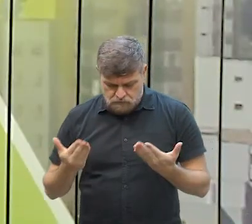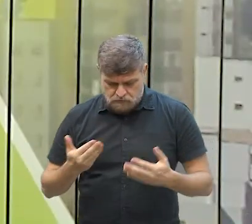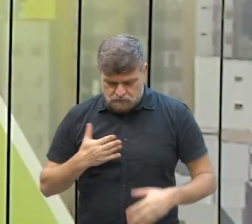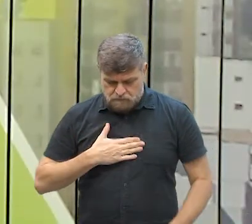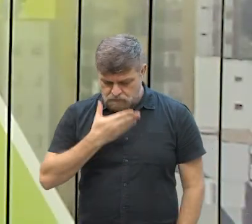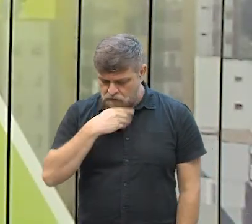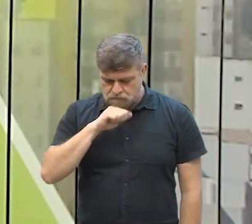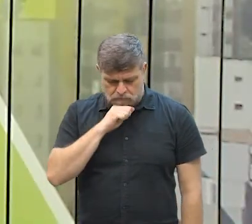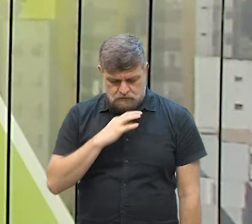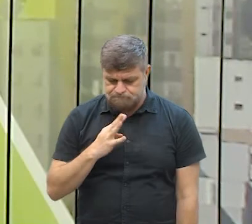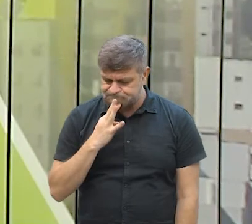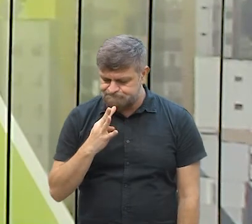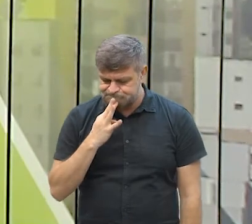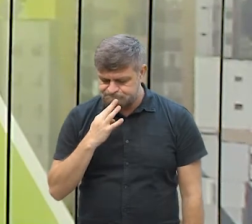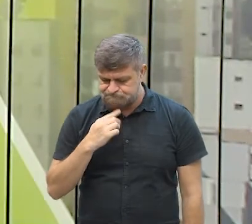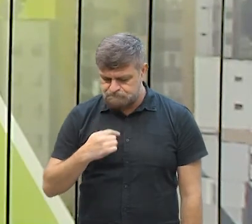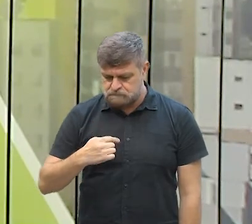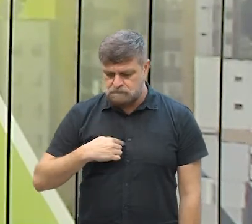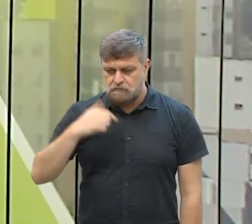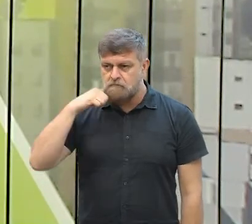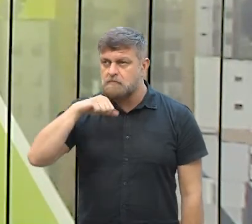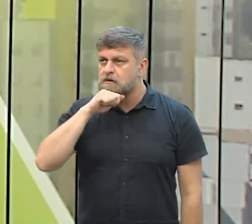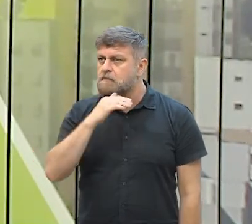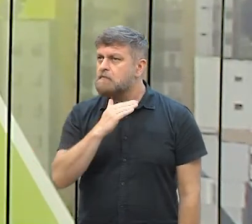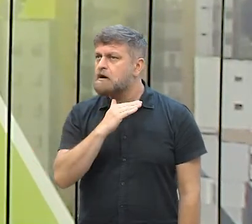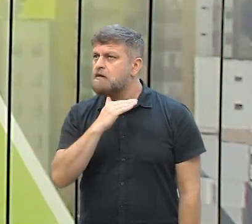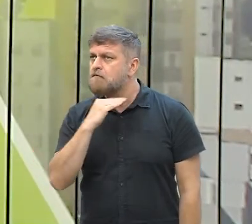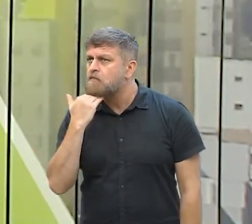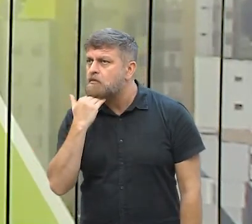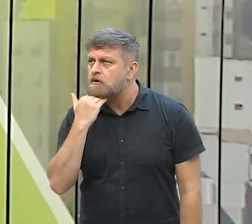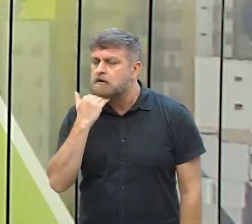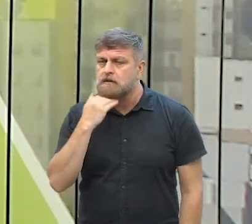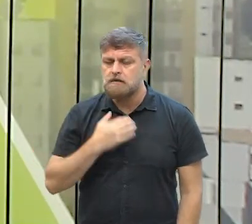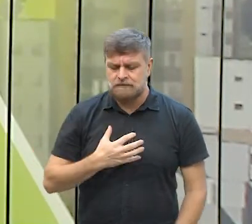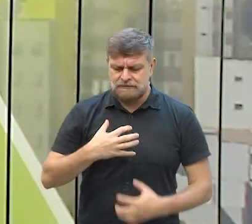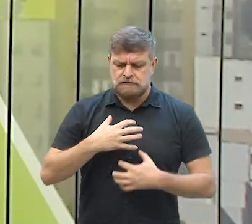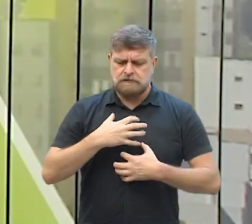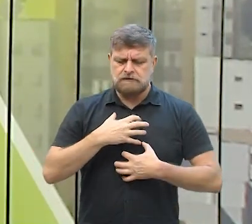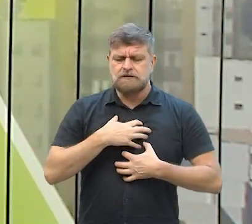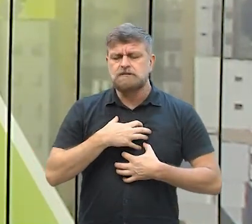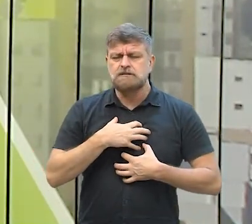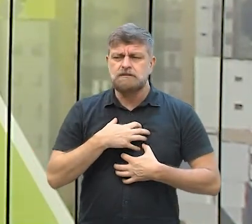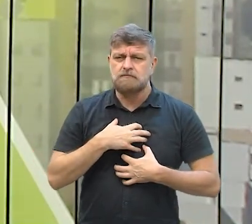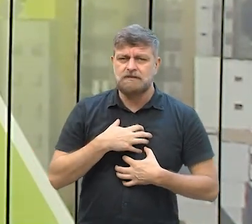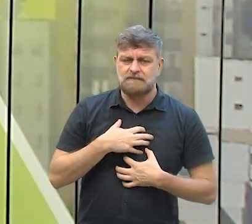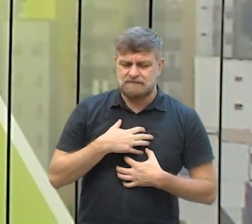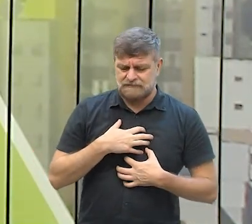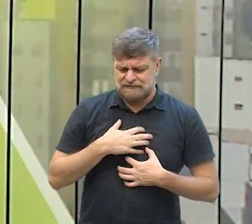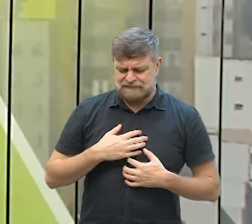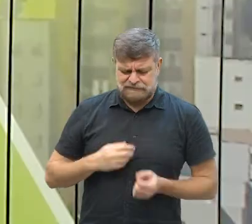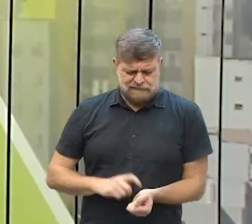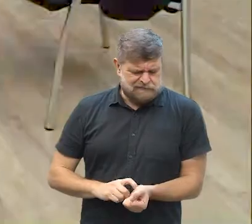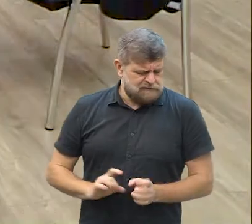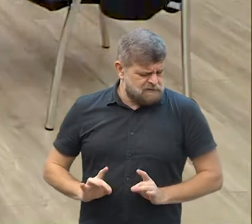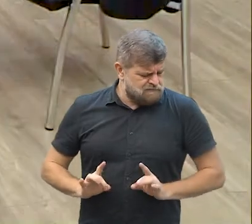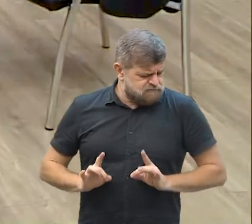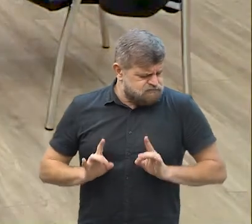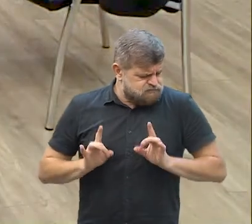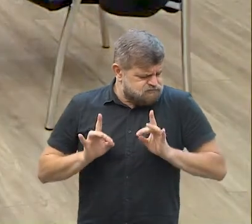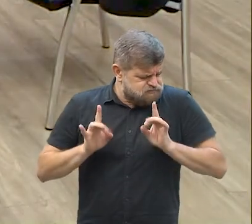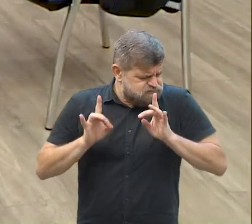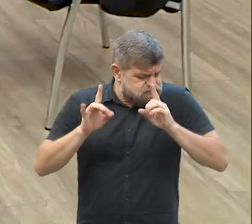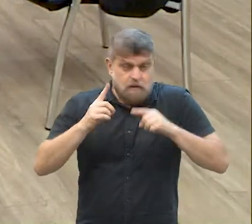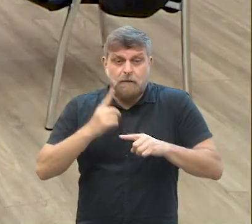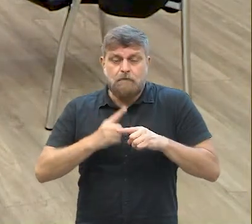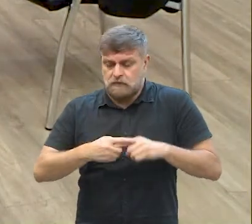não conheci meu pai, a minha mãe ela faleceu cedo, que sentimento que veio para você? De revolta, de por que isso